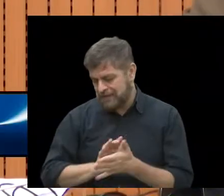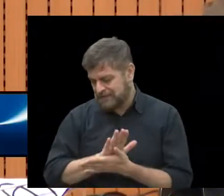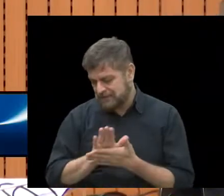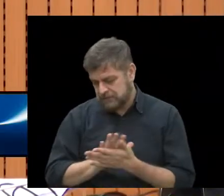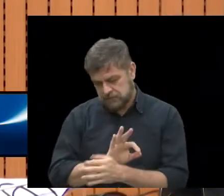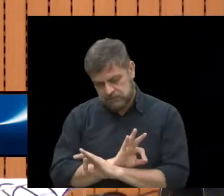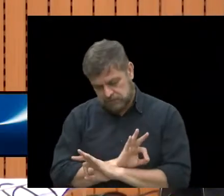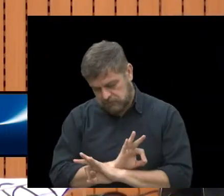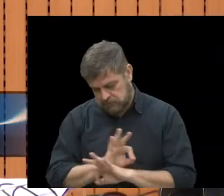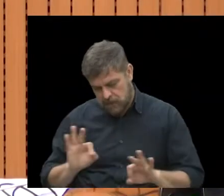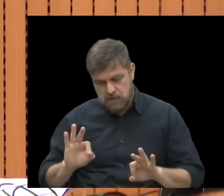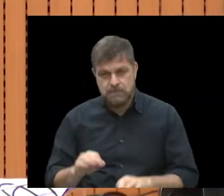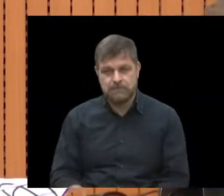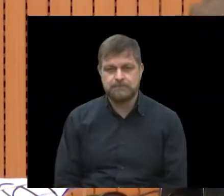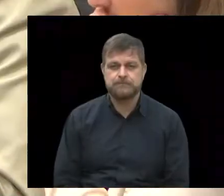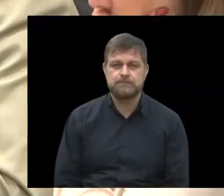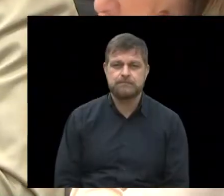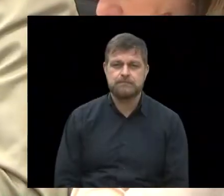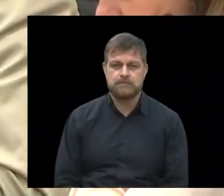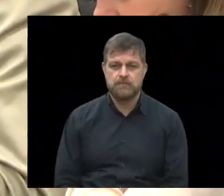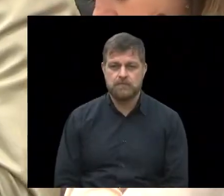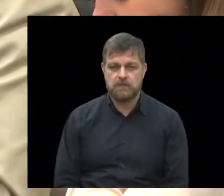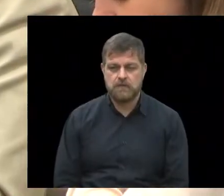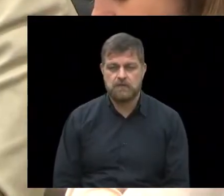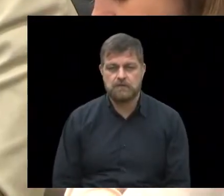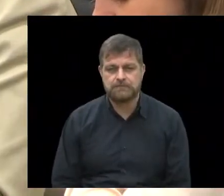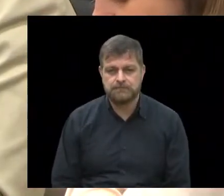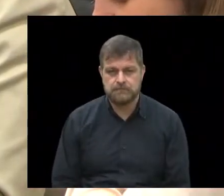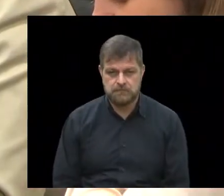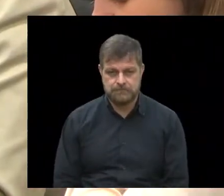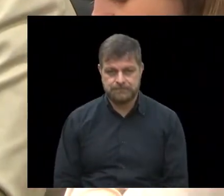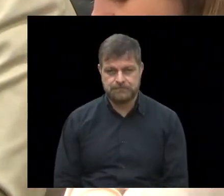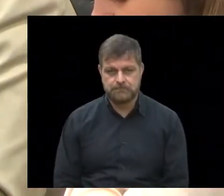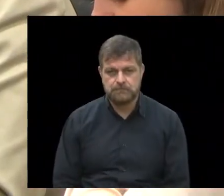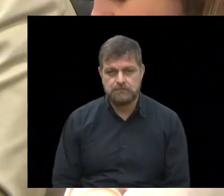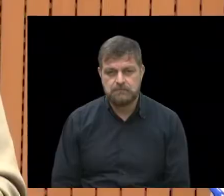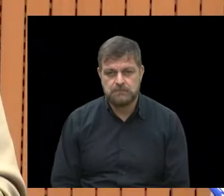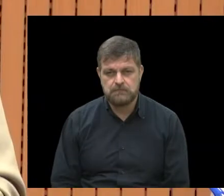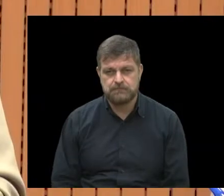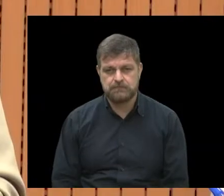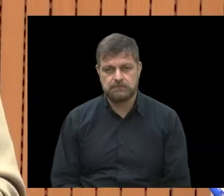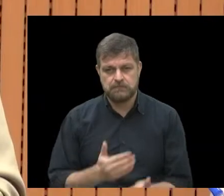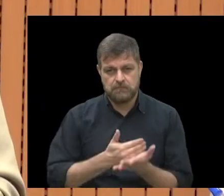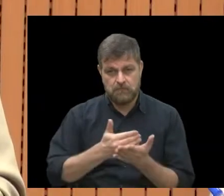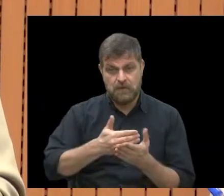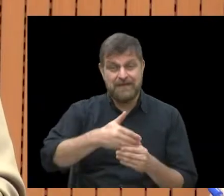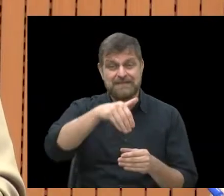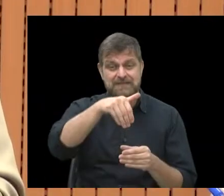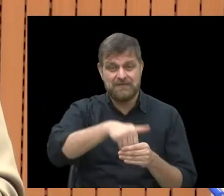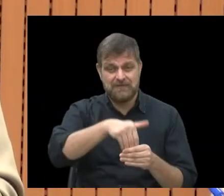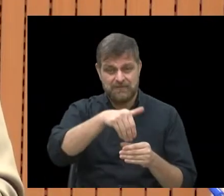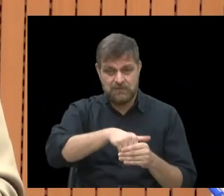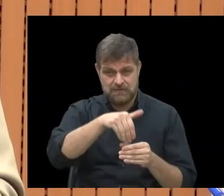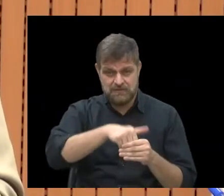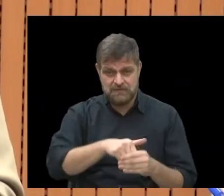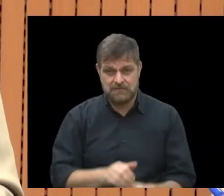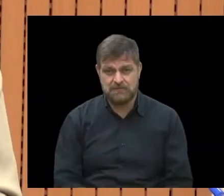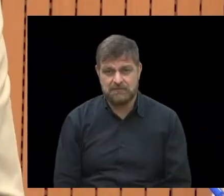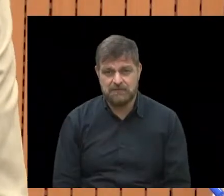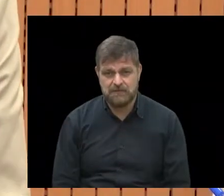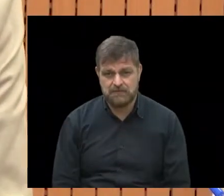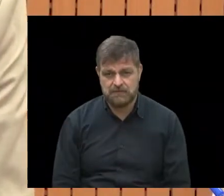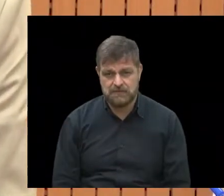não há vereadores a discutir a moção. Não havendo vereadores interessados em discutir a moção, a matéria entra em